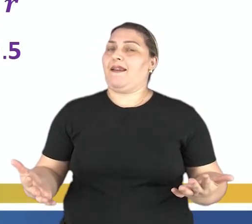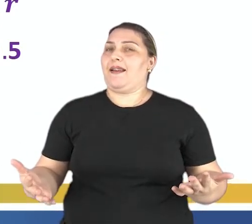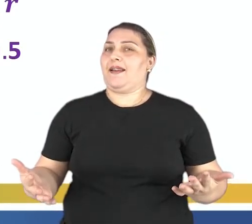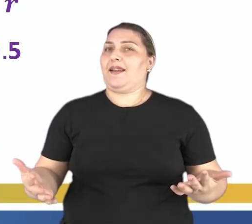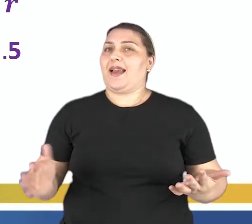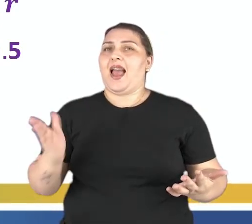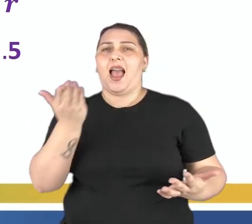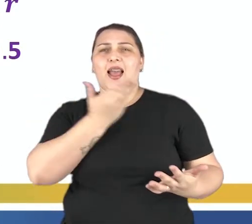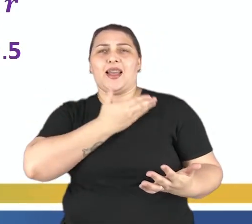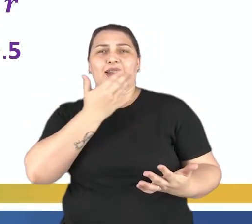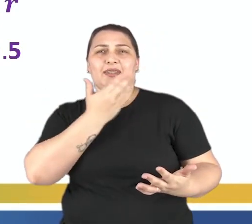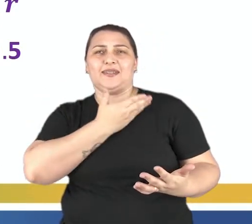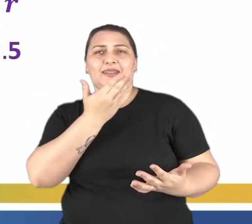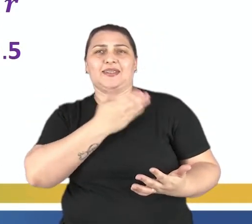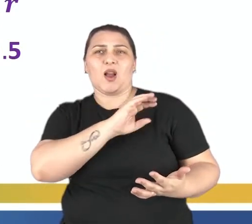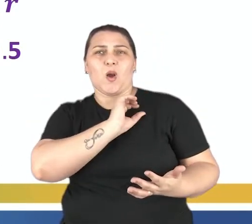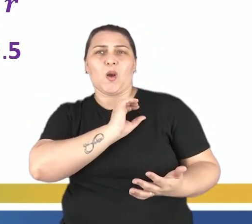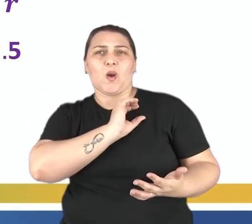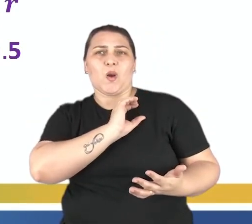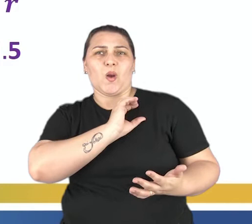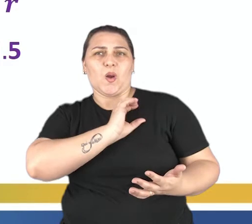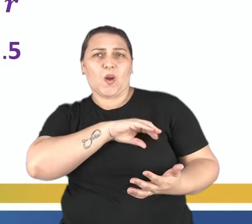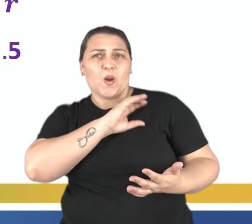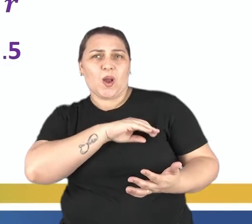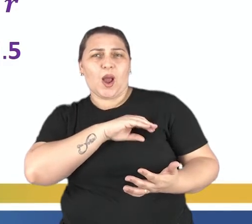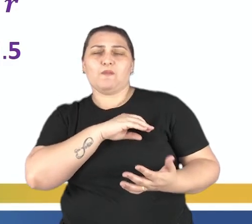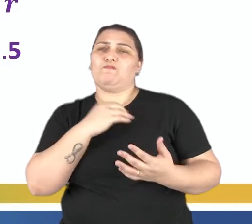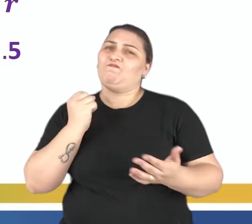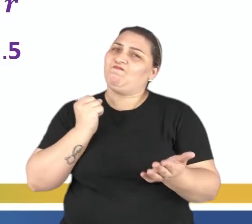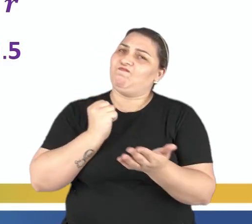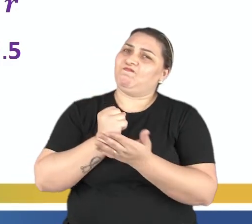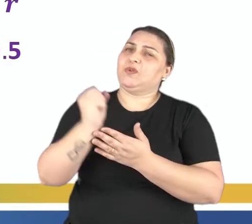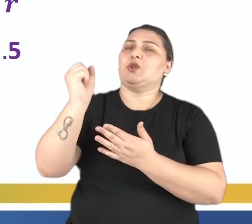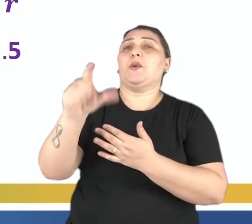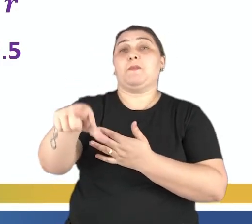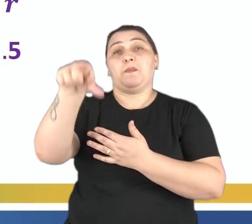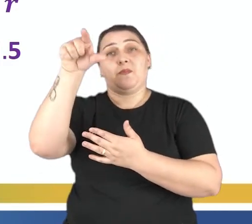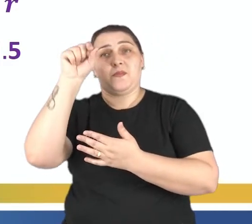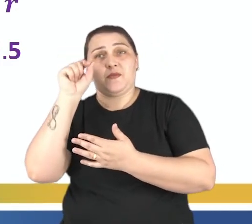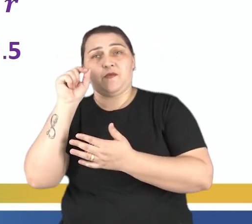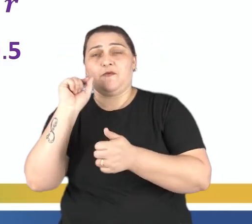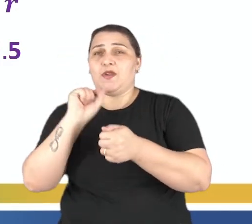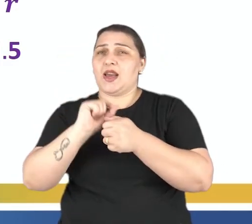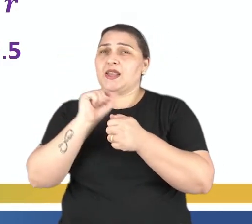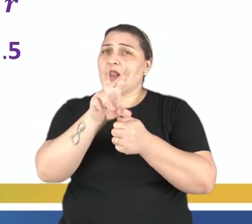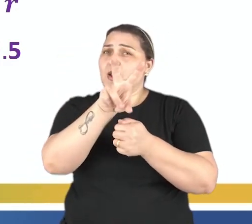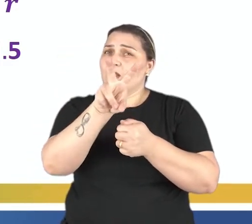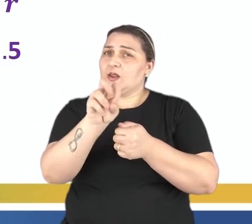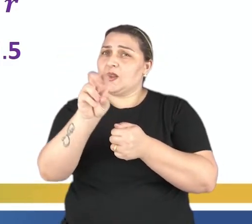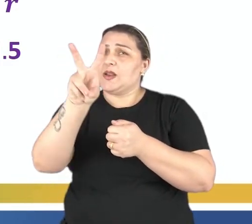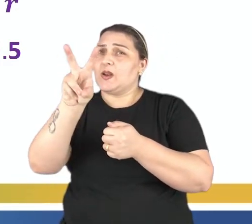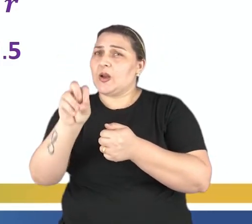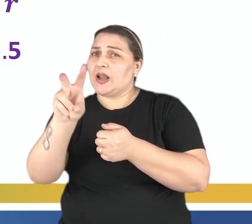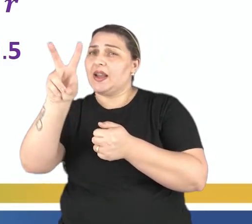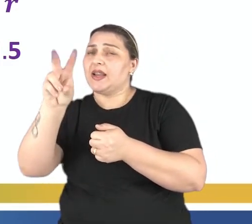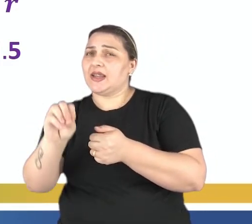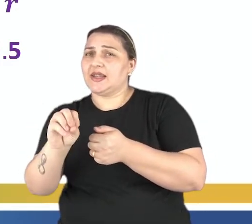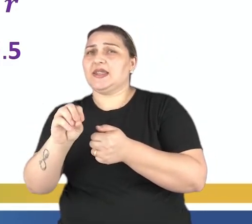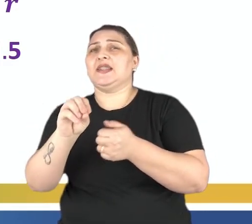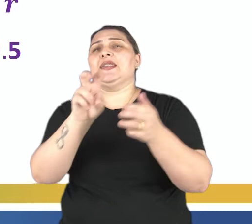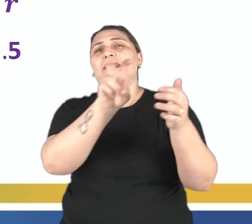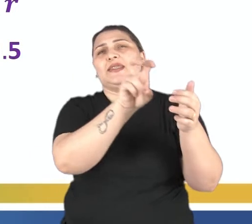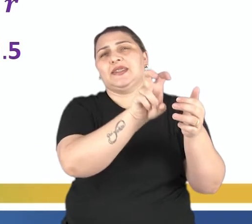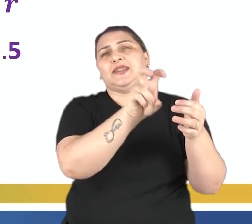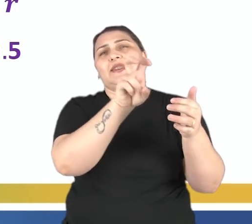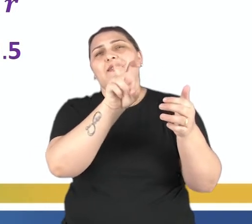Alguns colegas nesse exato momento devem estar dizendo, poxa professor, eu ia preferir fazer todos os 50 termos aqui de